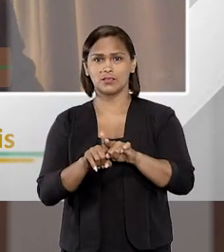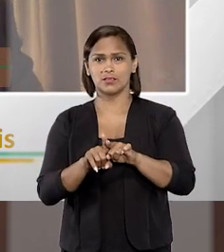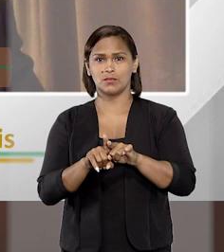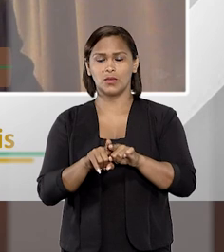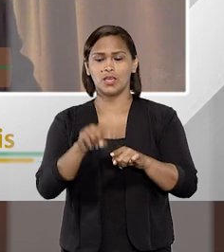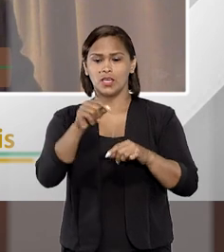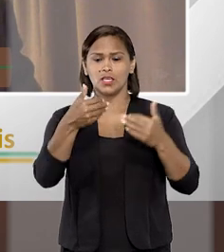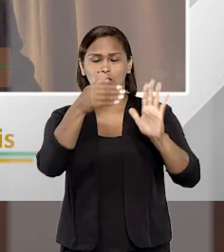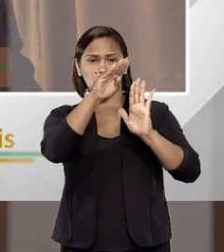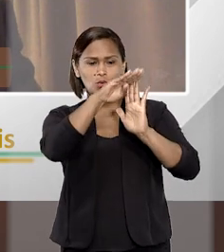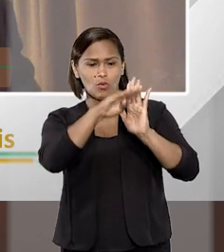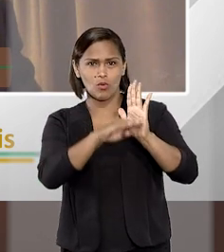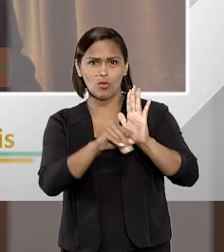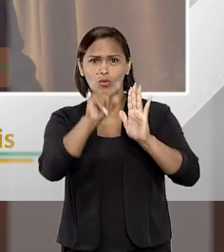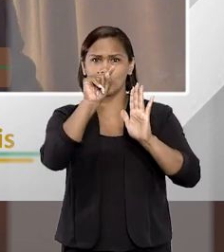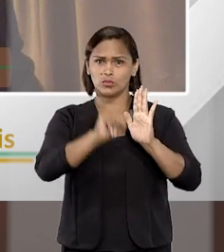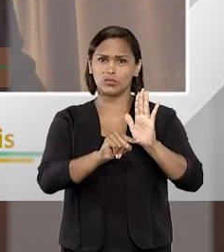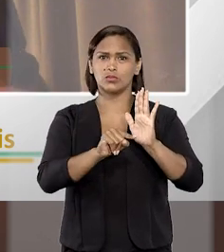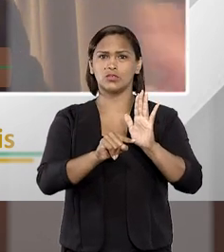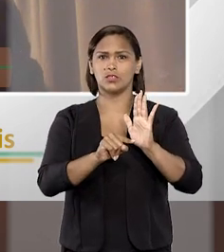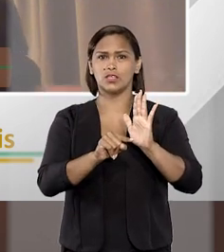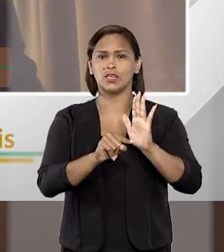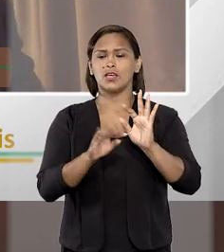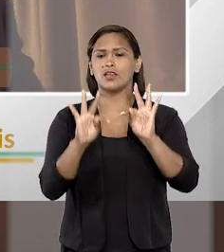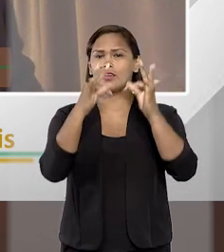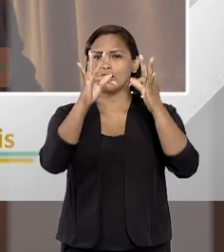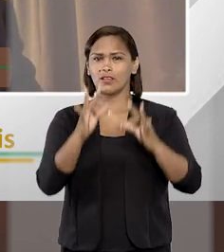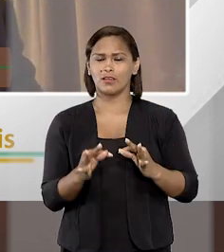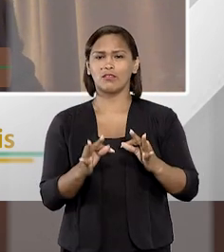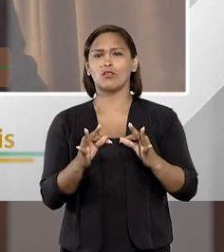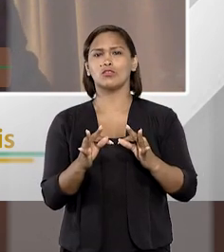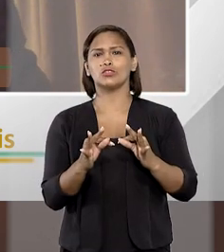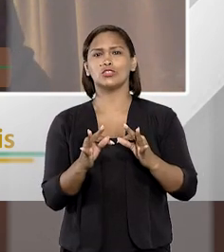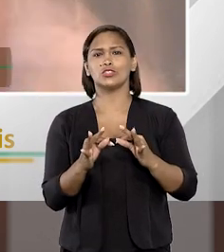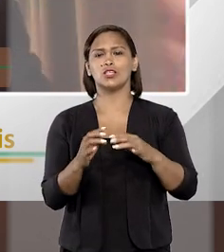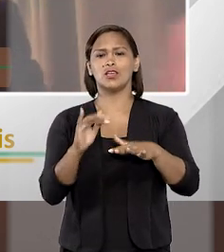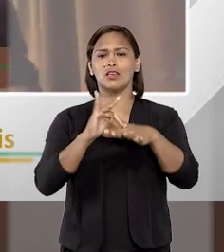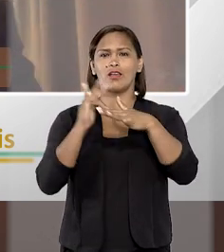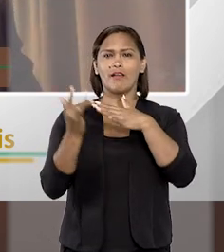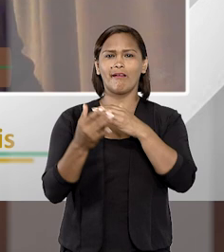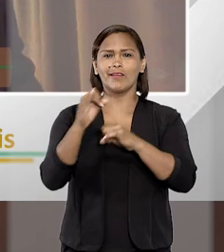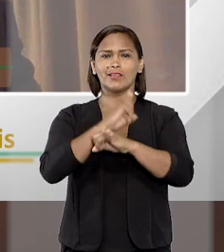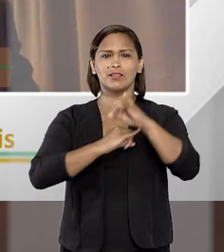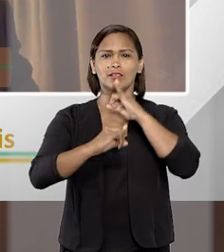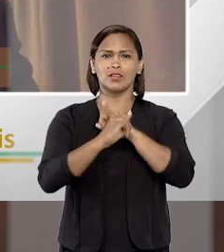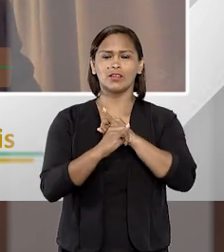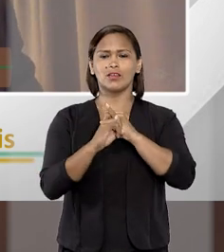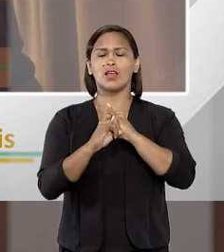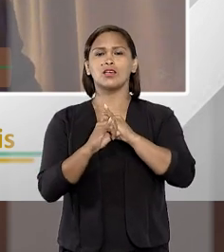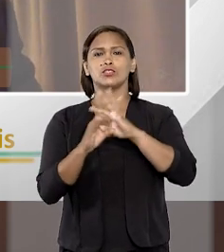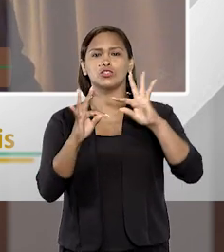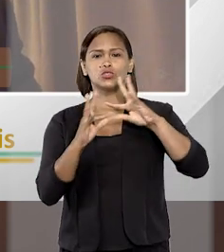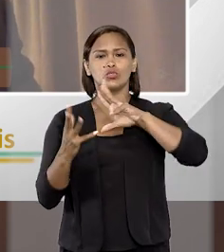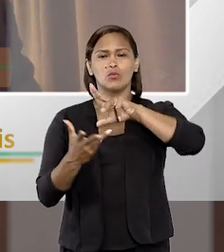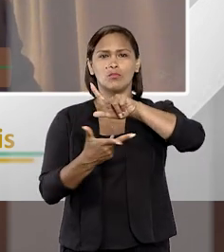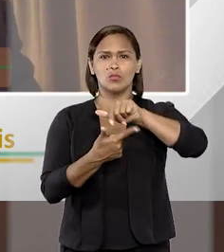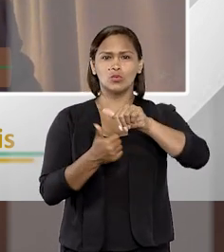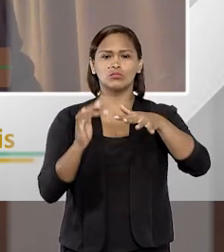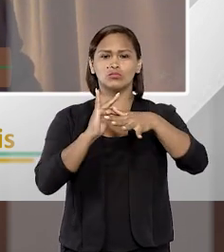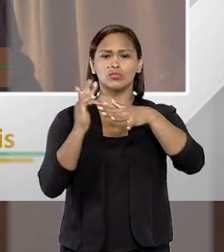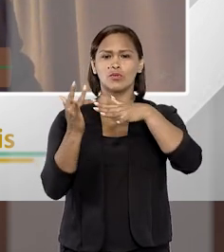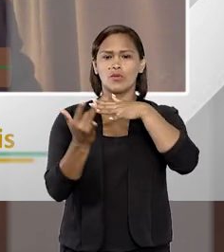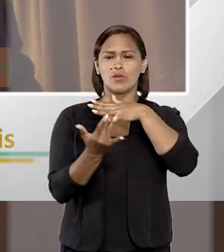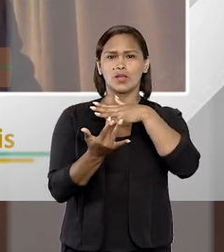esse material todo que a tecnologia de ligação do mundo em